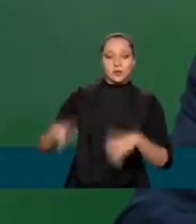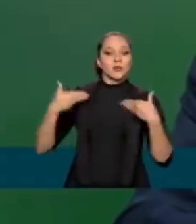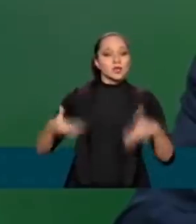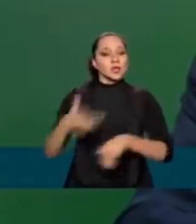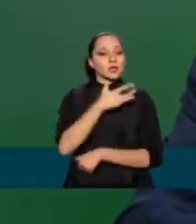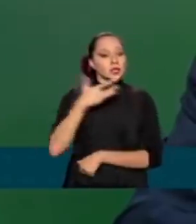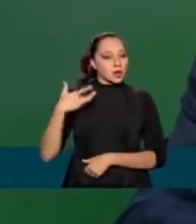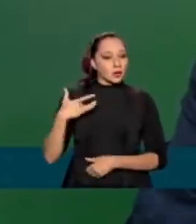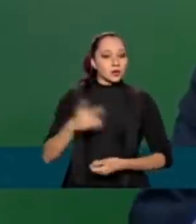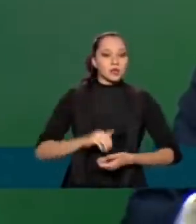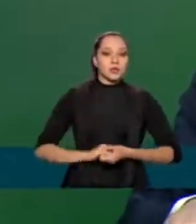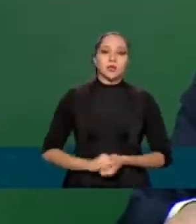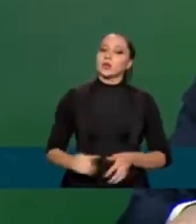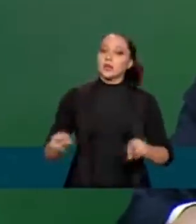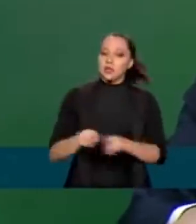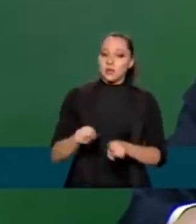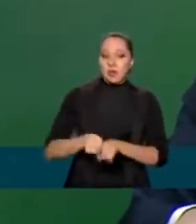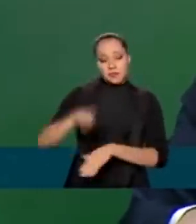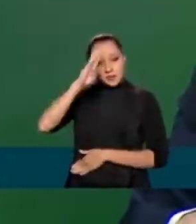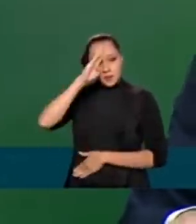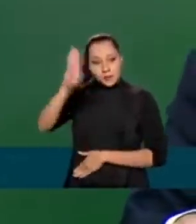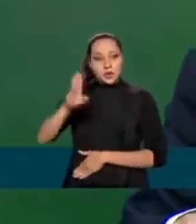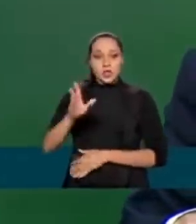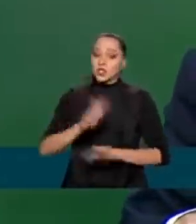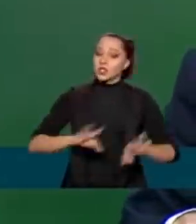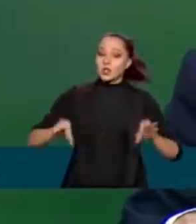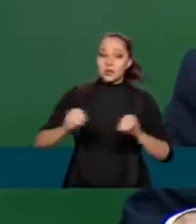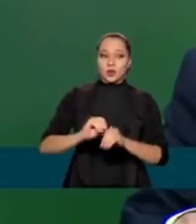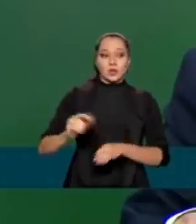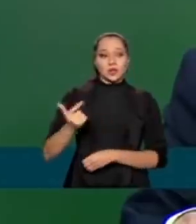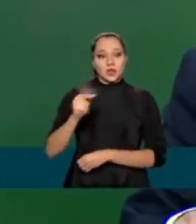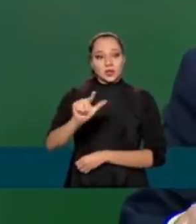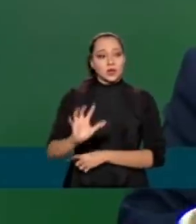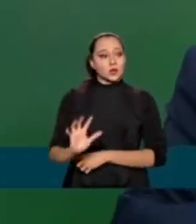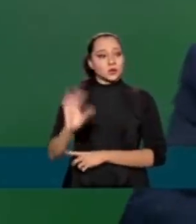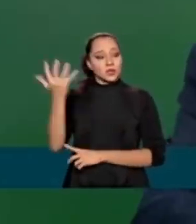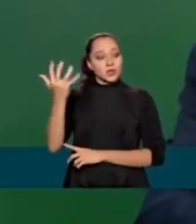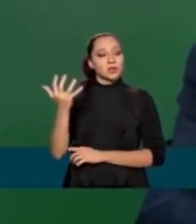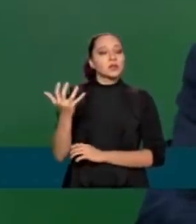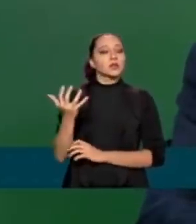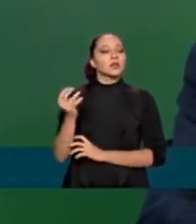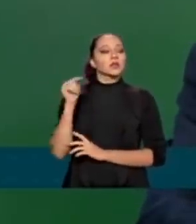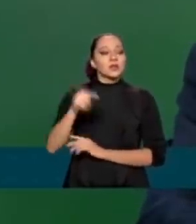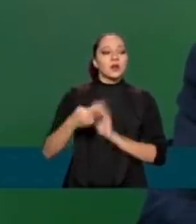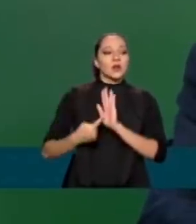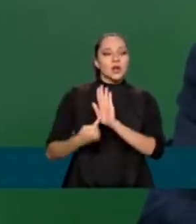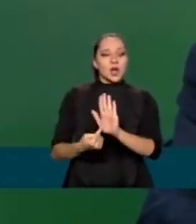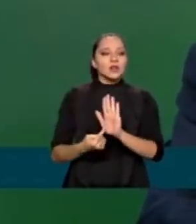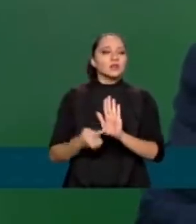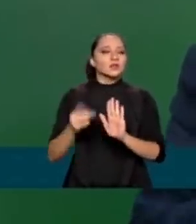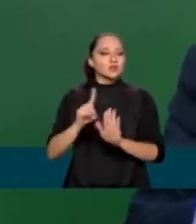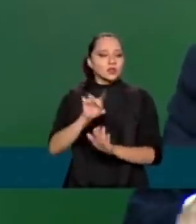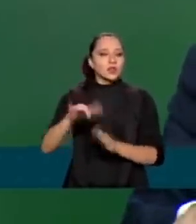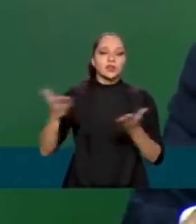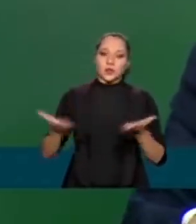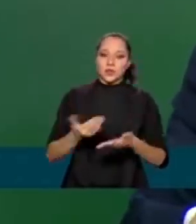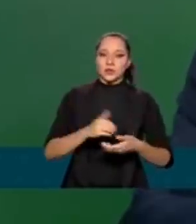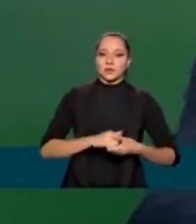Saúde, e sobre todas estas circunstâncias expostas no dia de hoje.